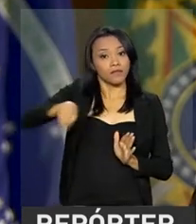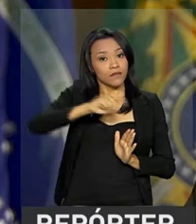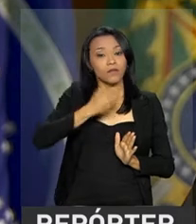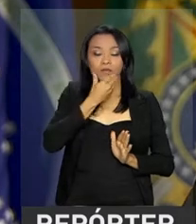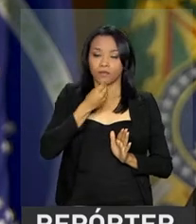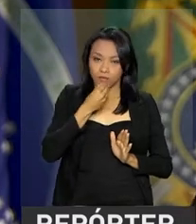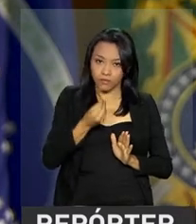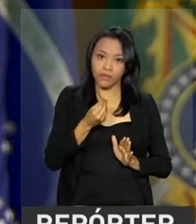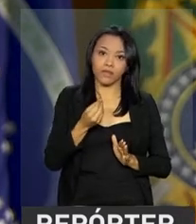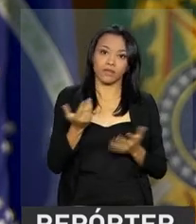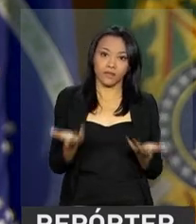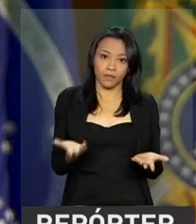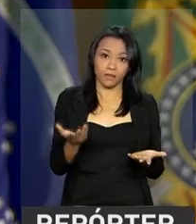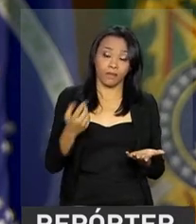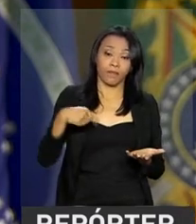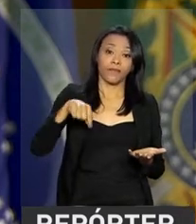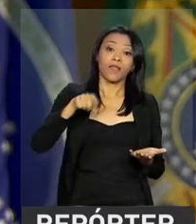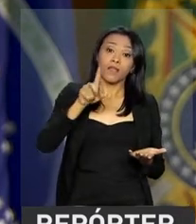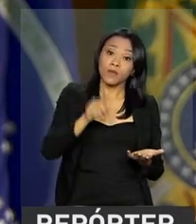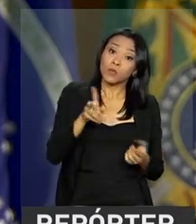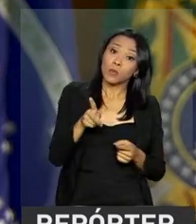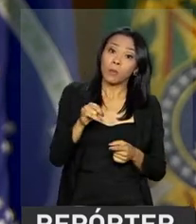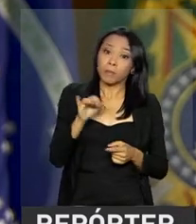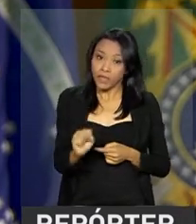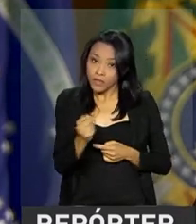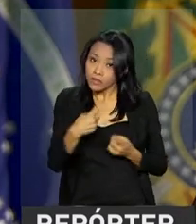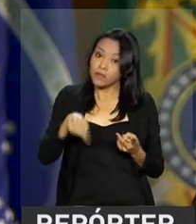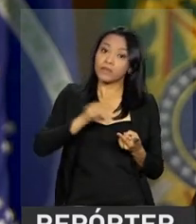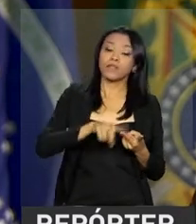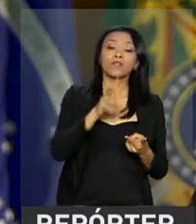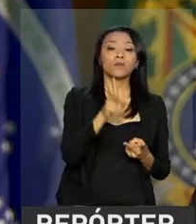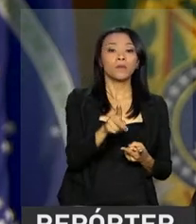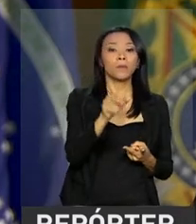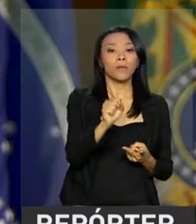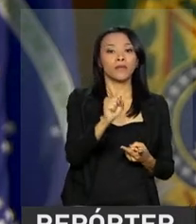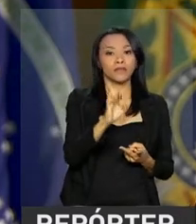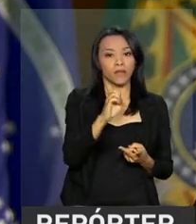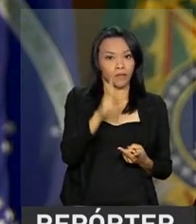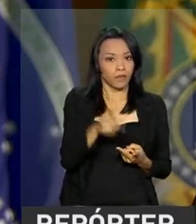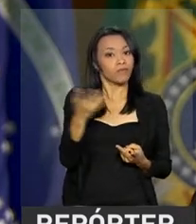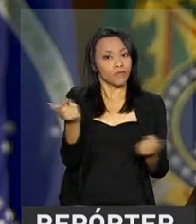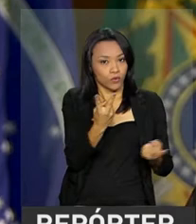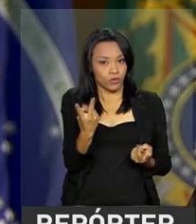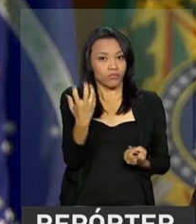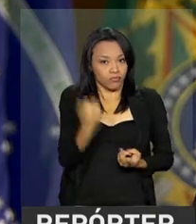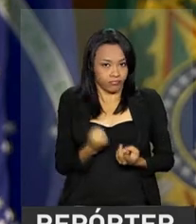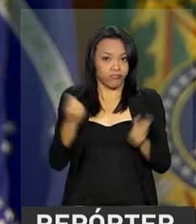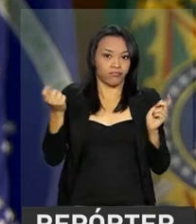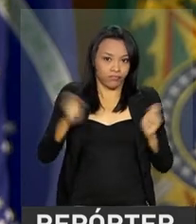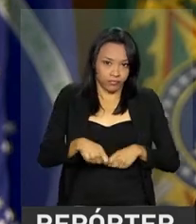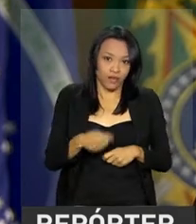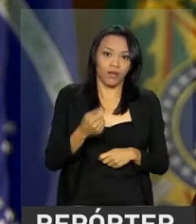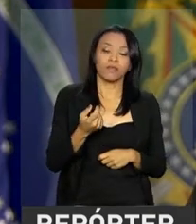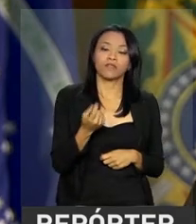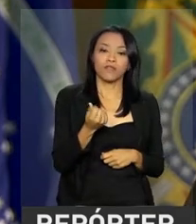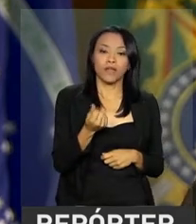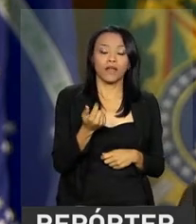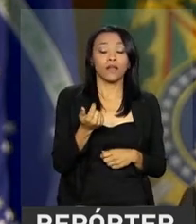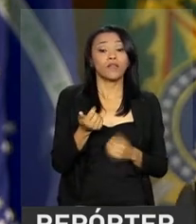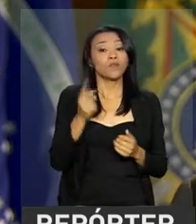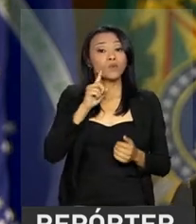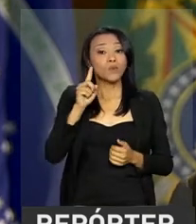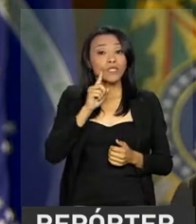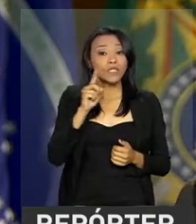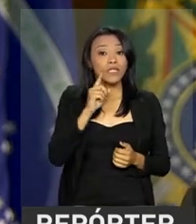homens, tanto das cotas do PIS quanto do PASEP. Esse último grupo poderá sacar a partir do